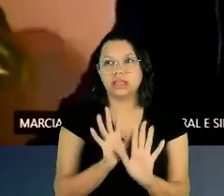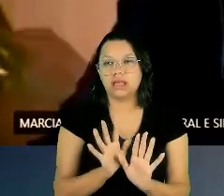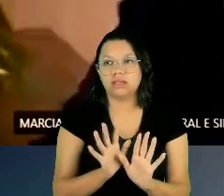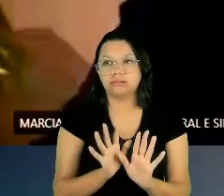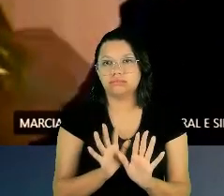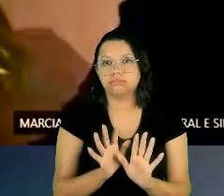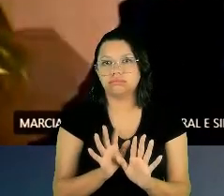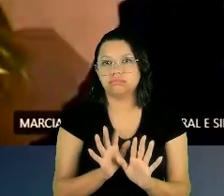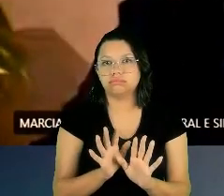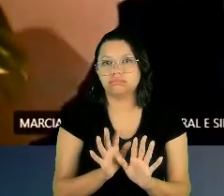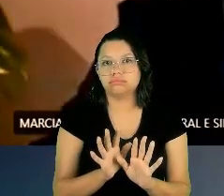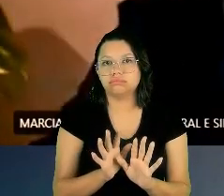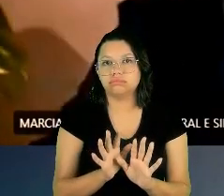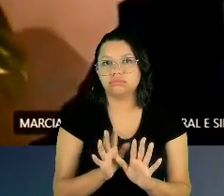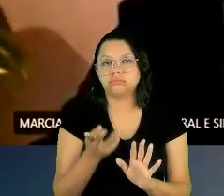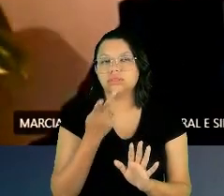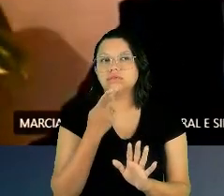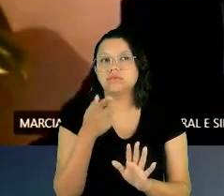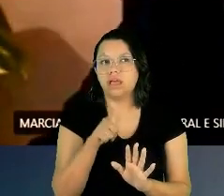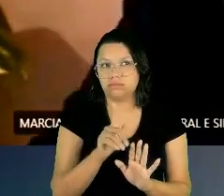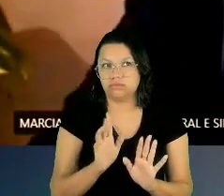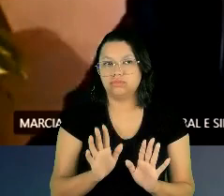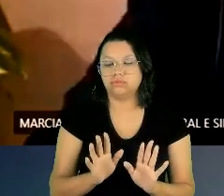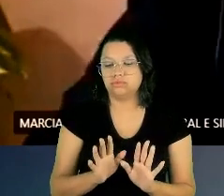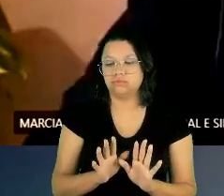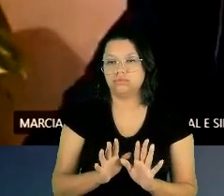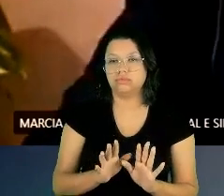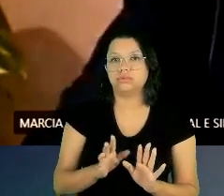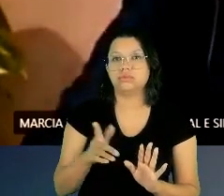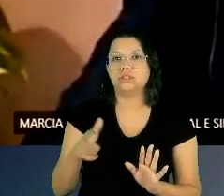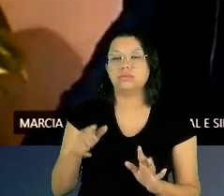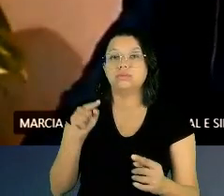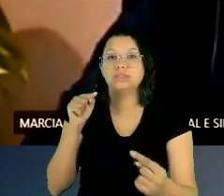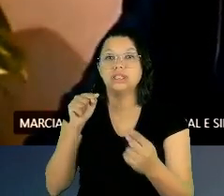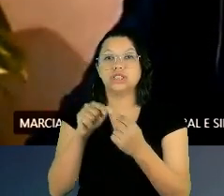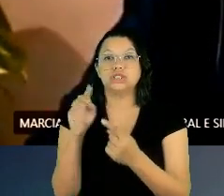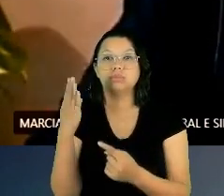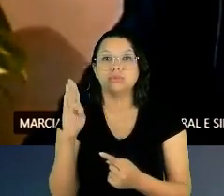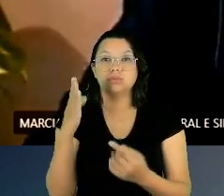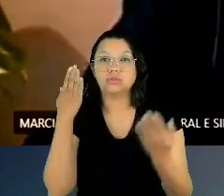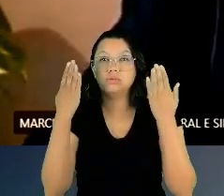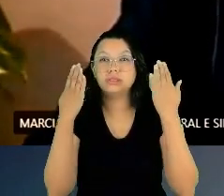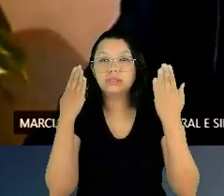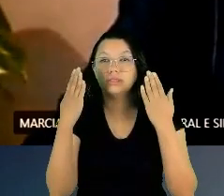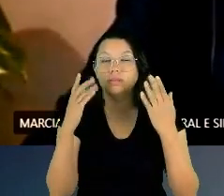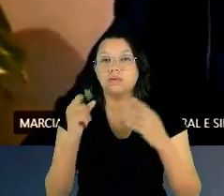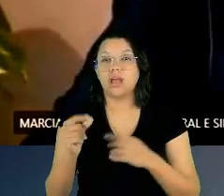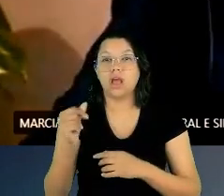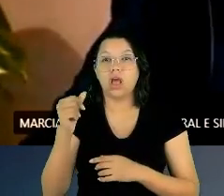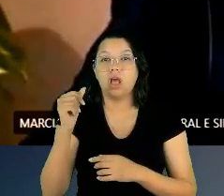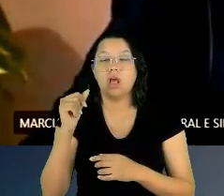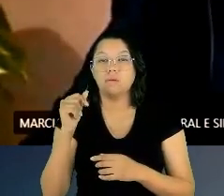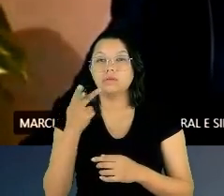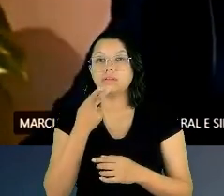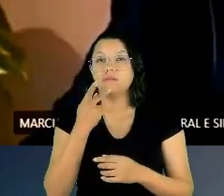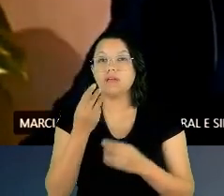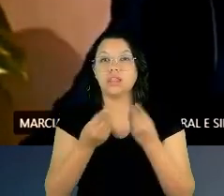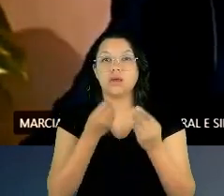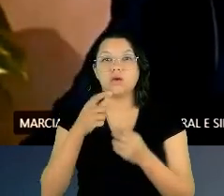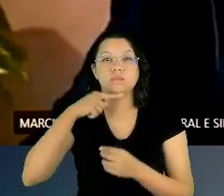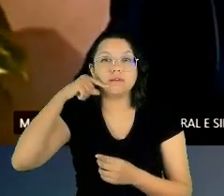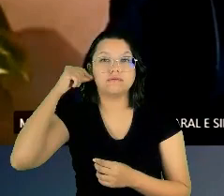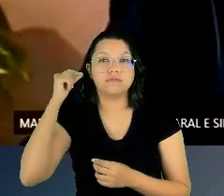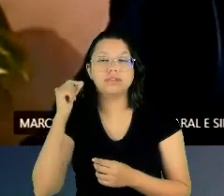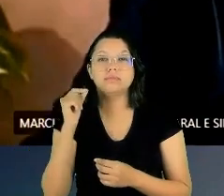claro, que vou até retomar aqui, que não haveria um destino biológico, psíquico, econômico que